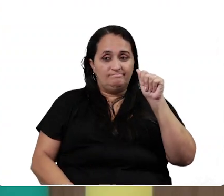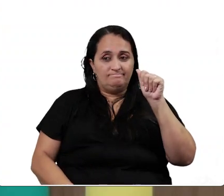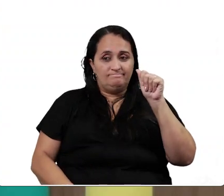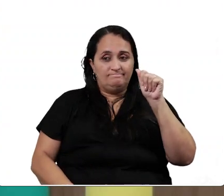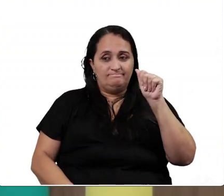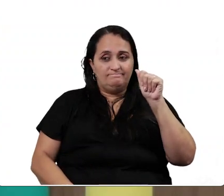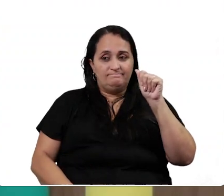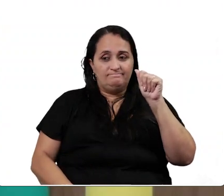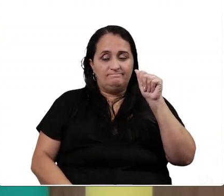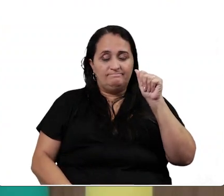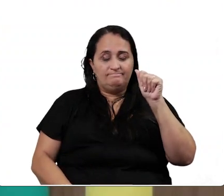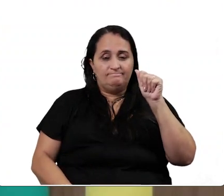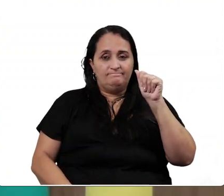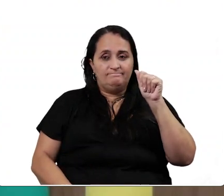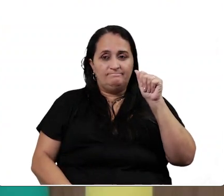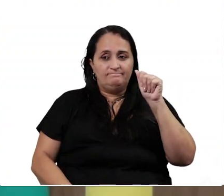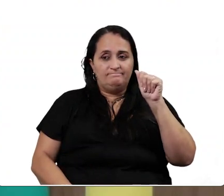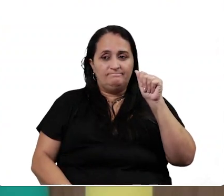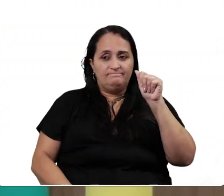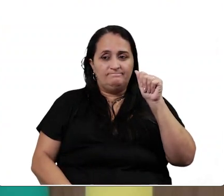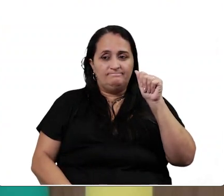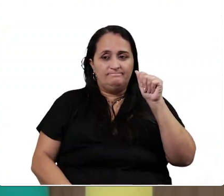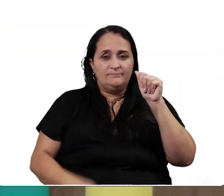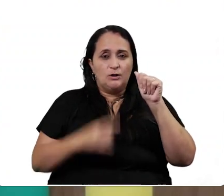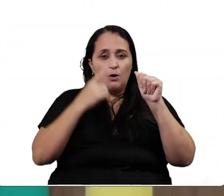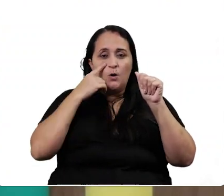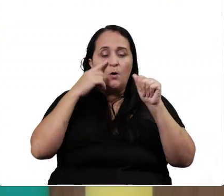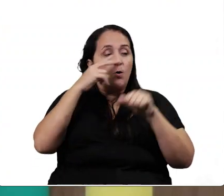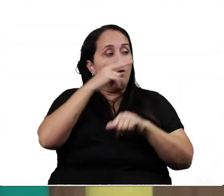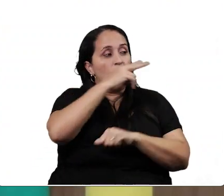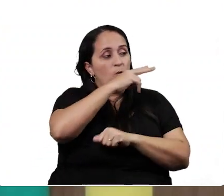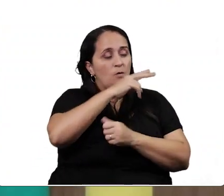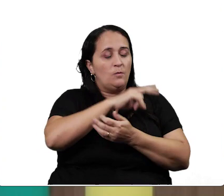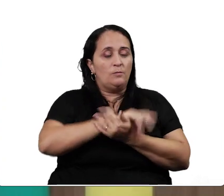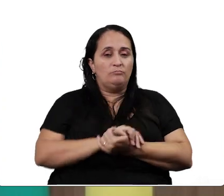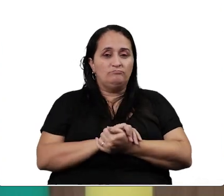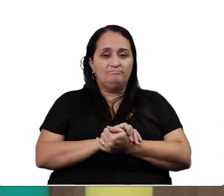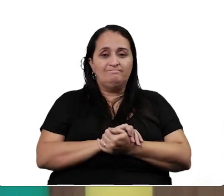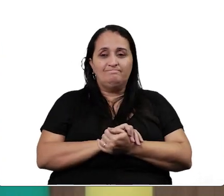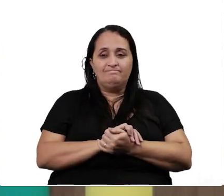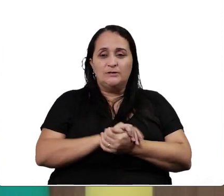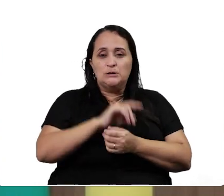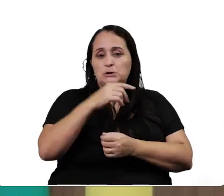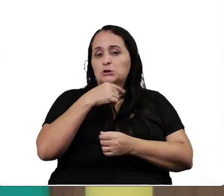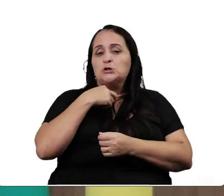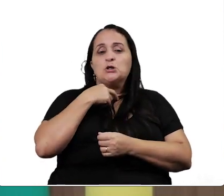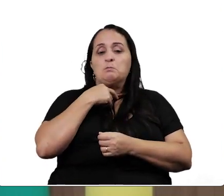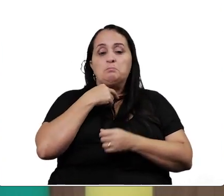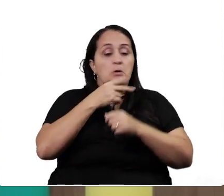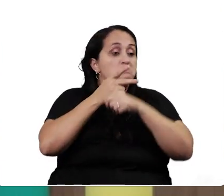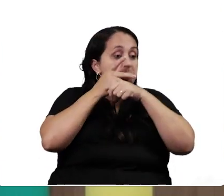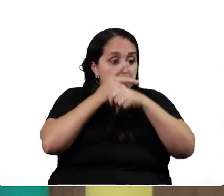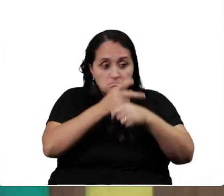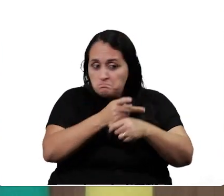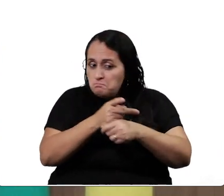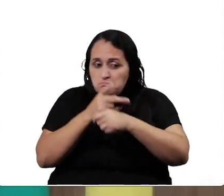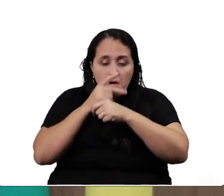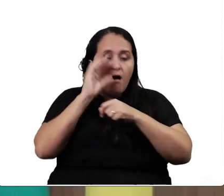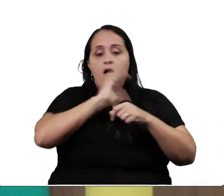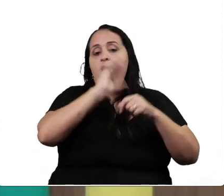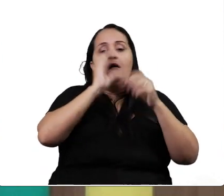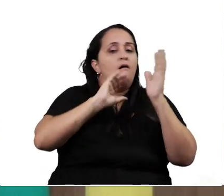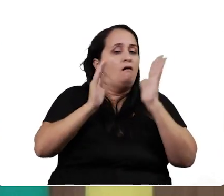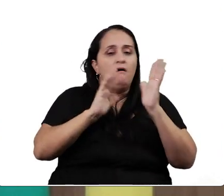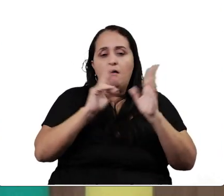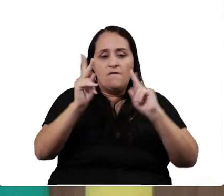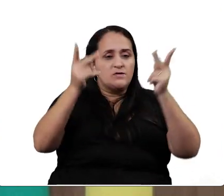diz a letra A? Não se deve buscar a vitória a qualquer preço, principalmente se